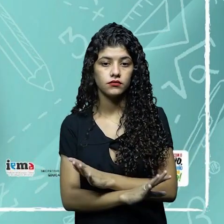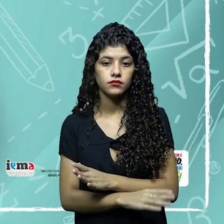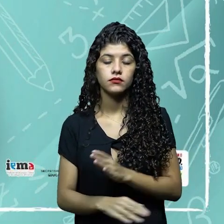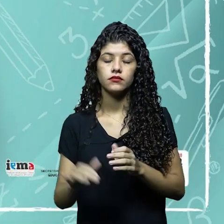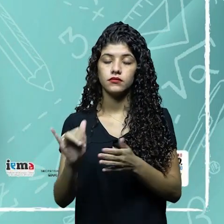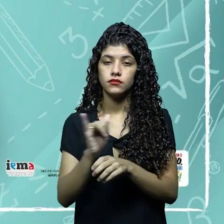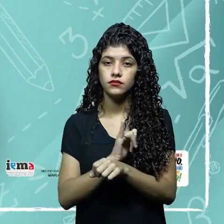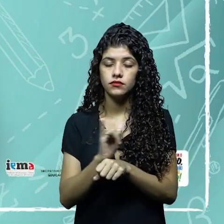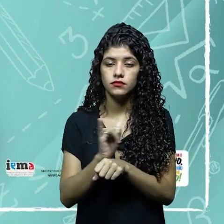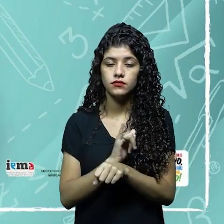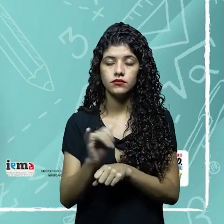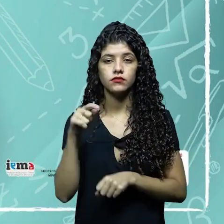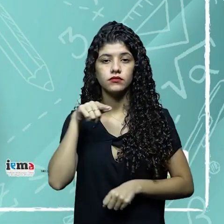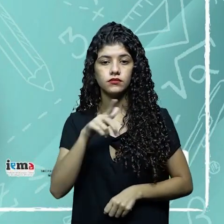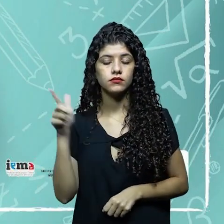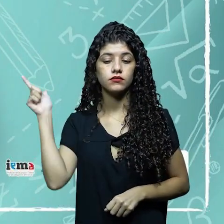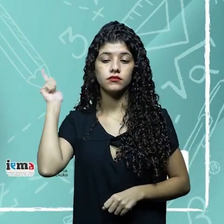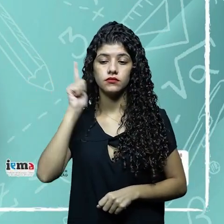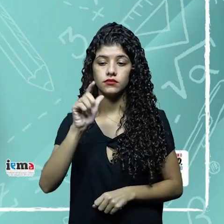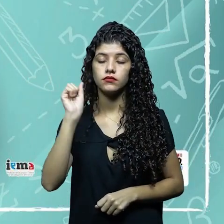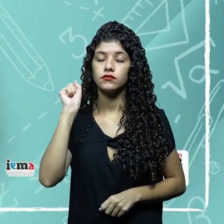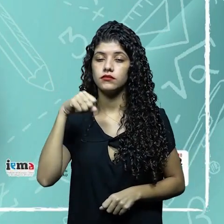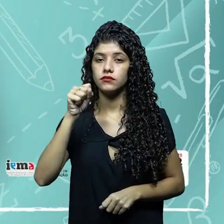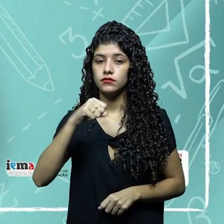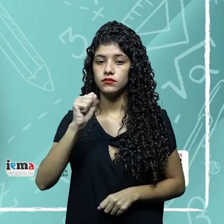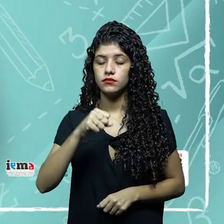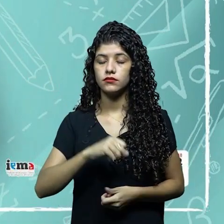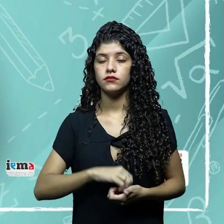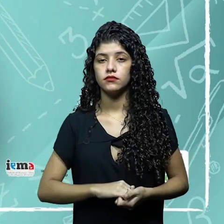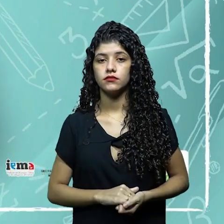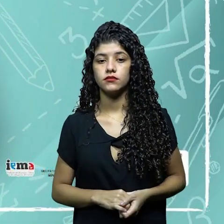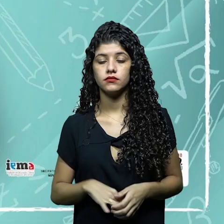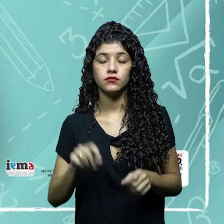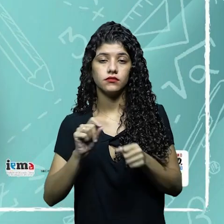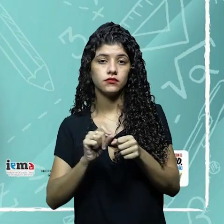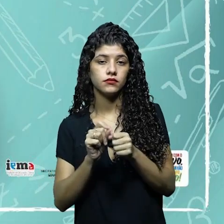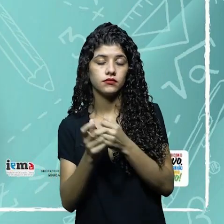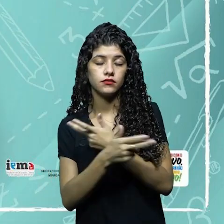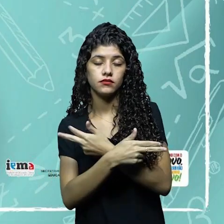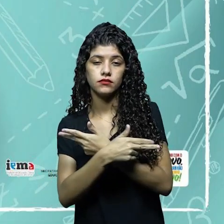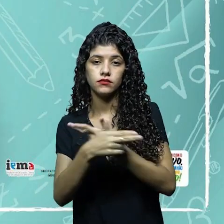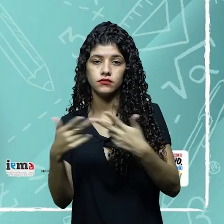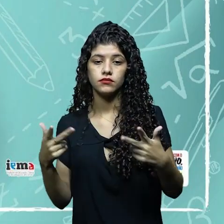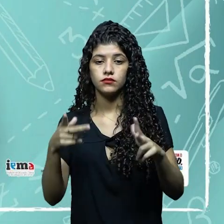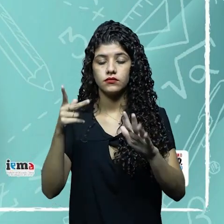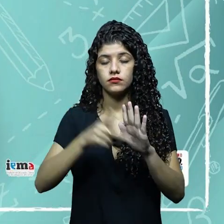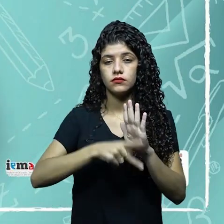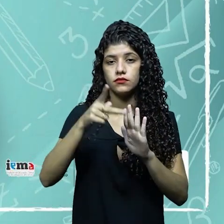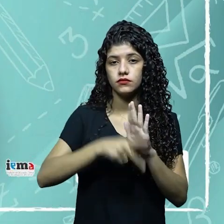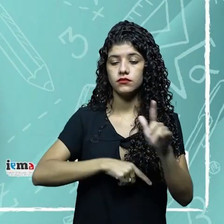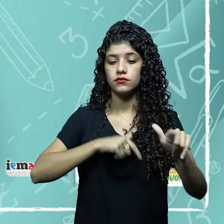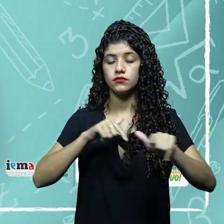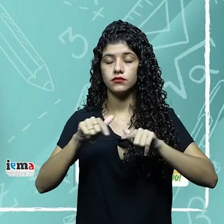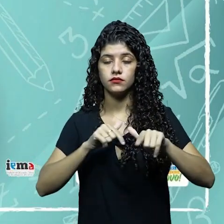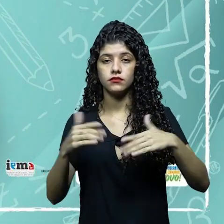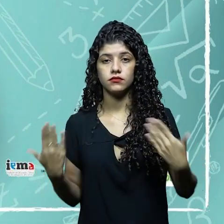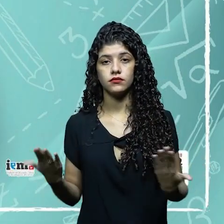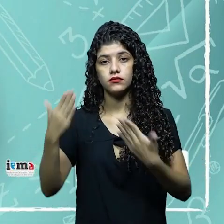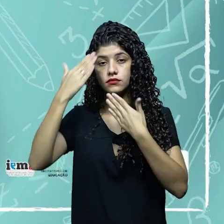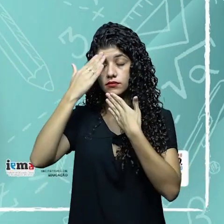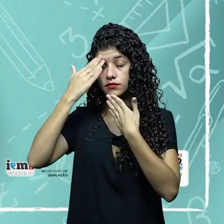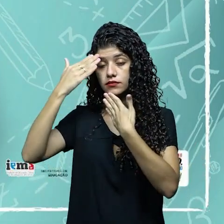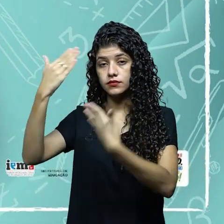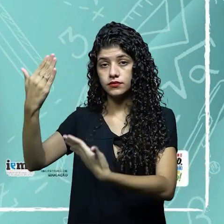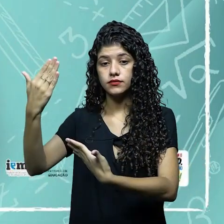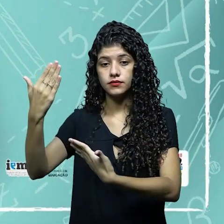é isso. Com esses recursos, vocês conseguirão, tá? Fazer muitos trabalhos, muitos projetos. E